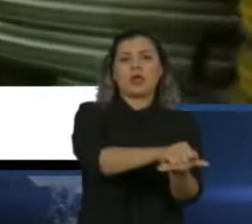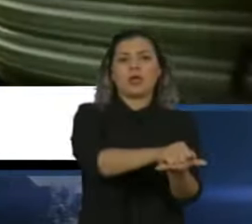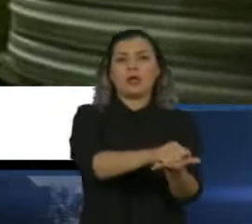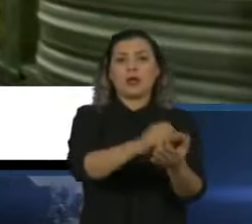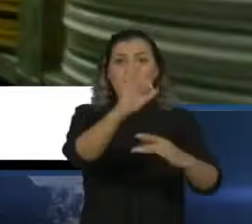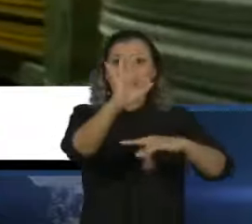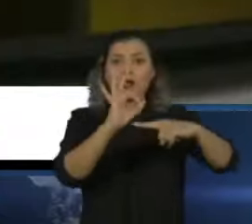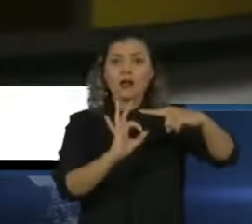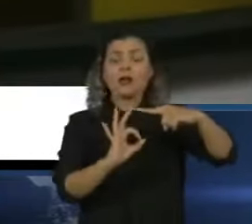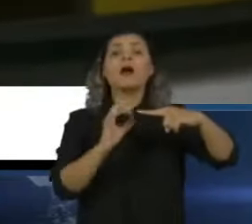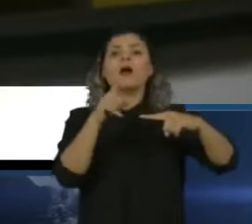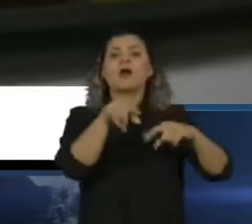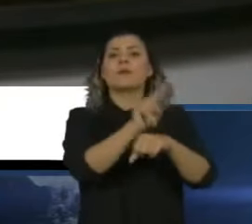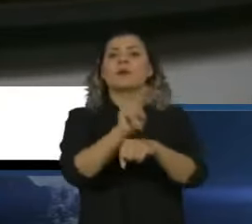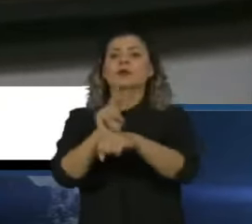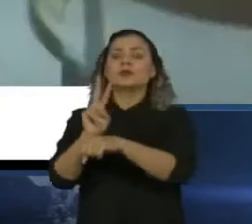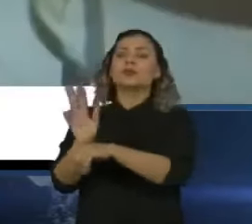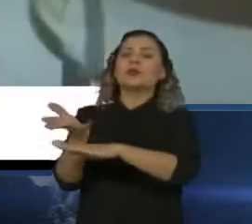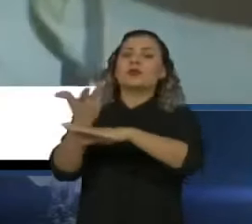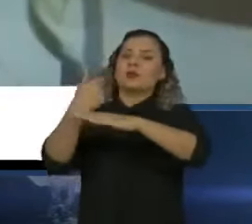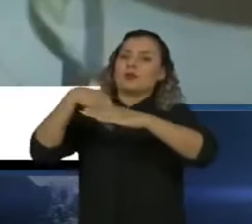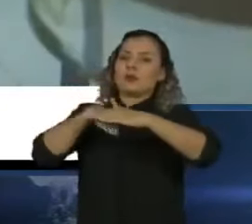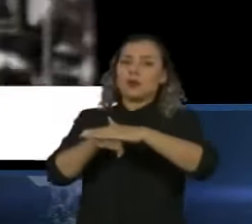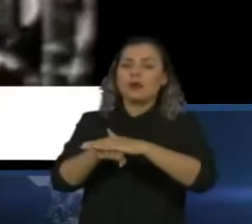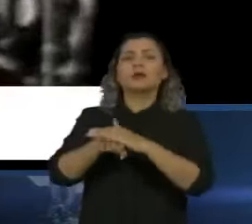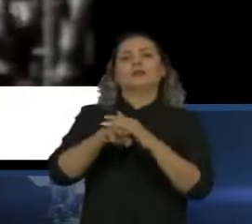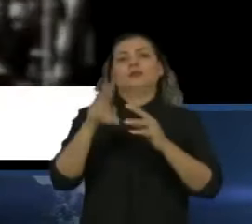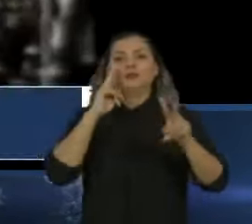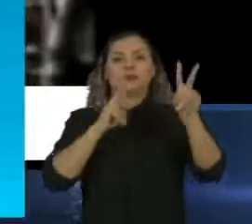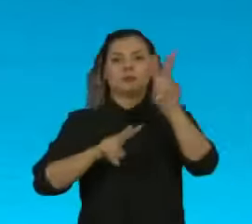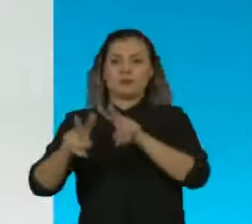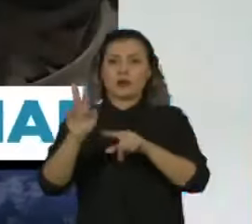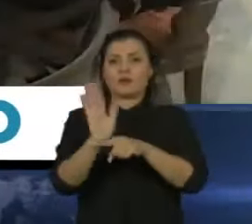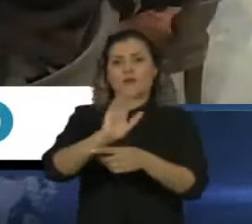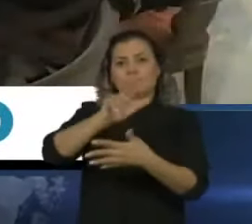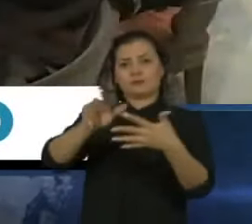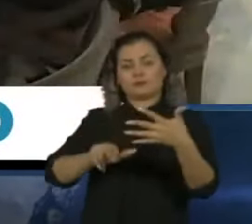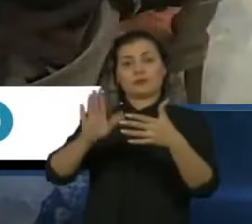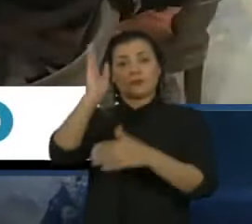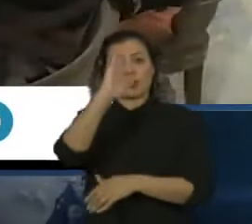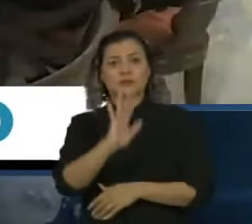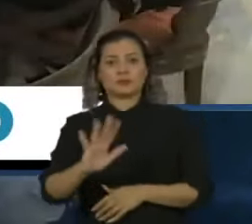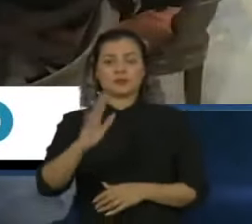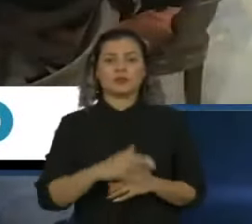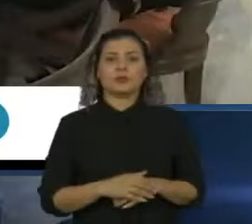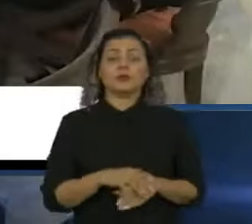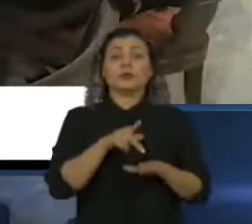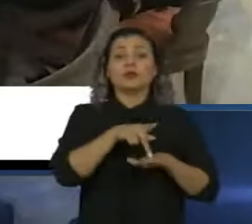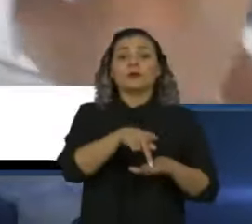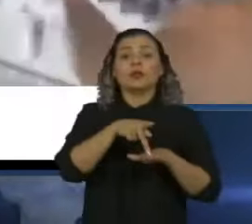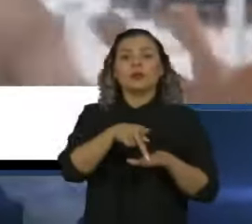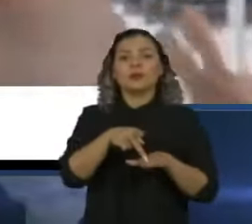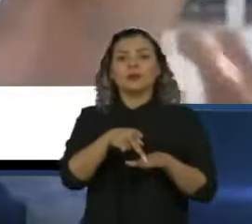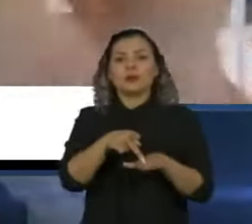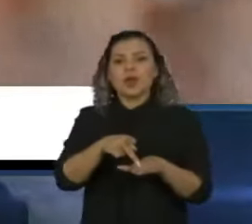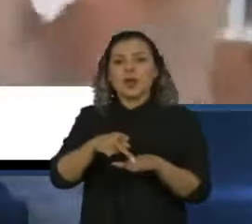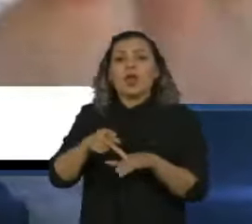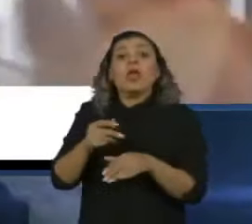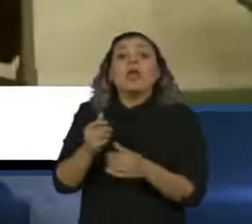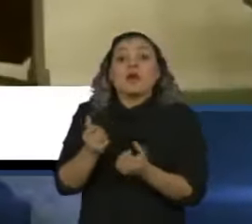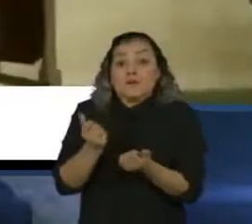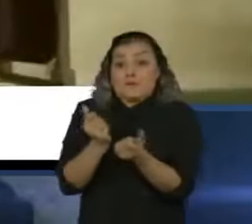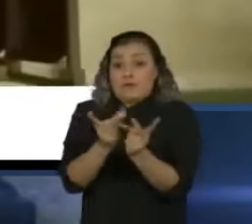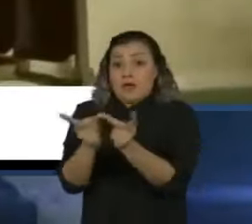responsável por preservar e difundir a produção audiovisual do país. Filipinas suspendem importações de